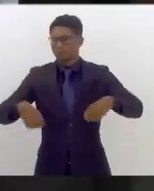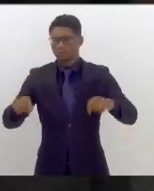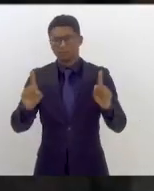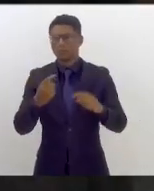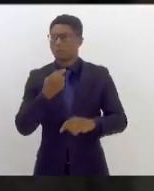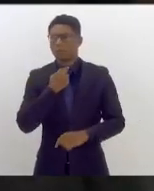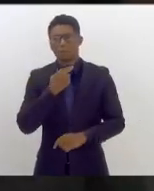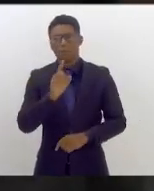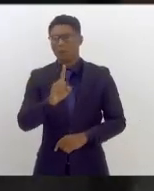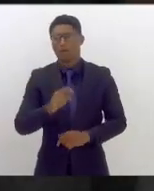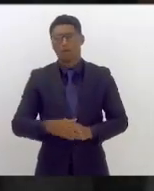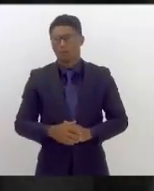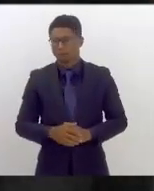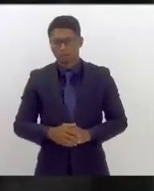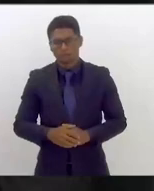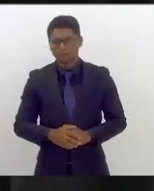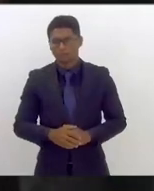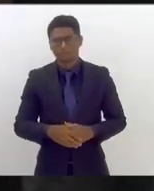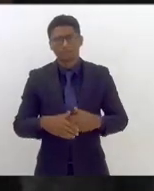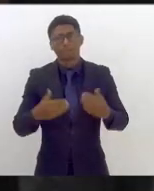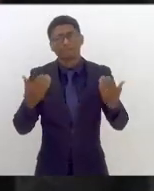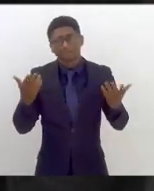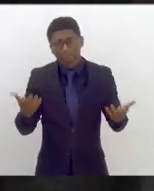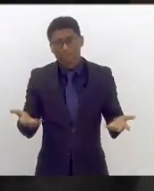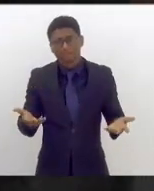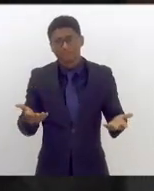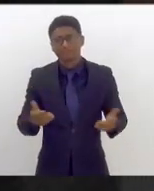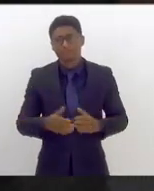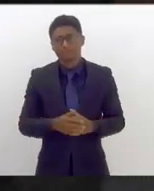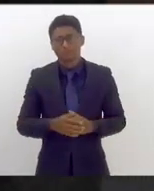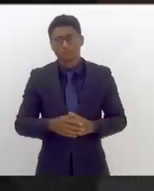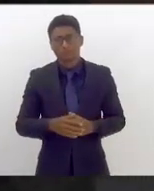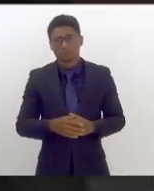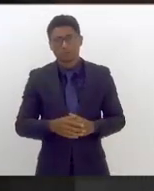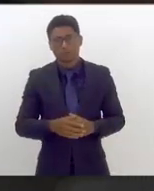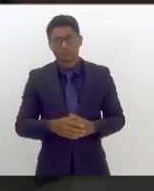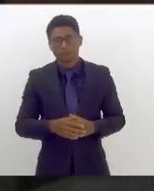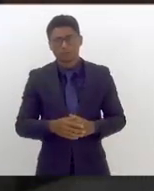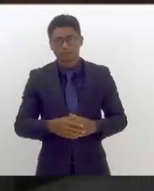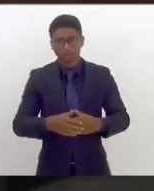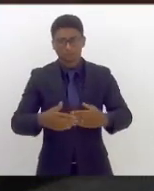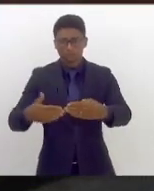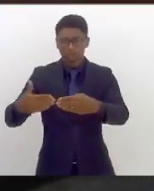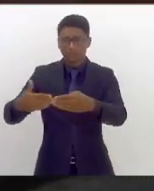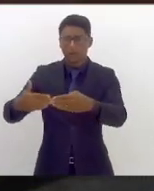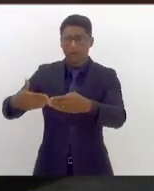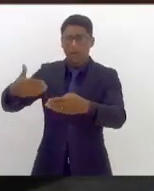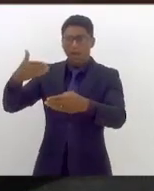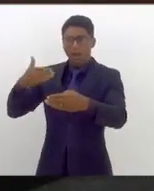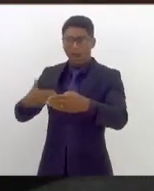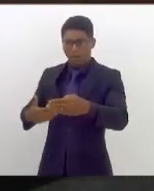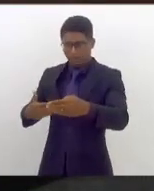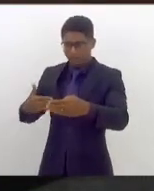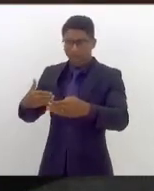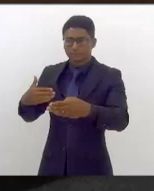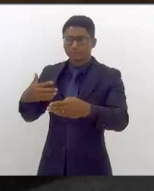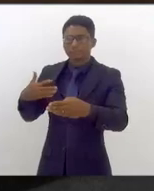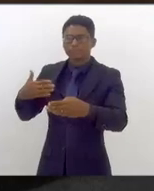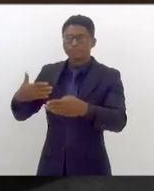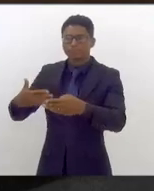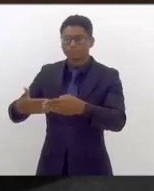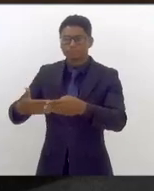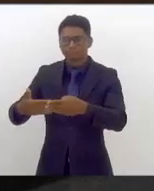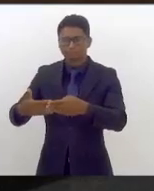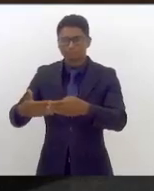tanto propõe a não incorporar os projetos o processos retroativos isso imprimir as regras